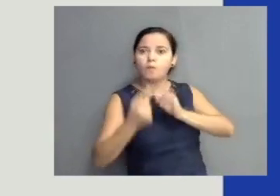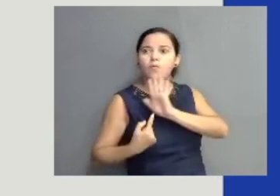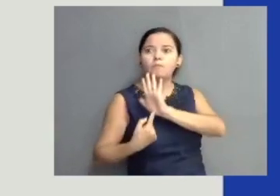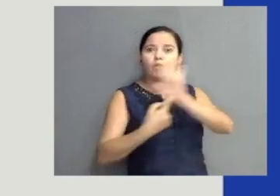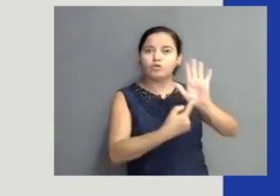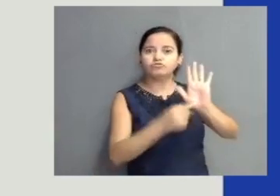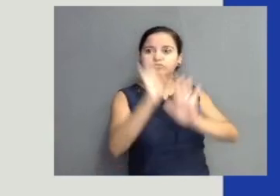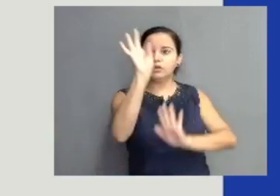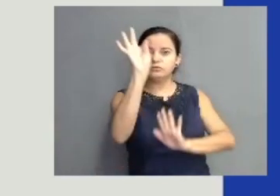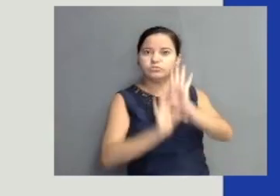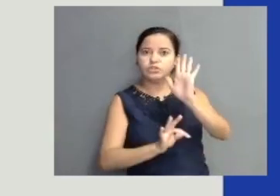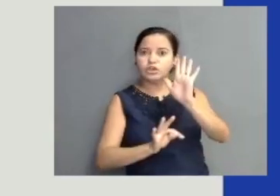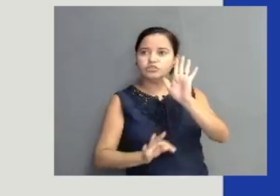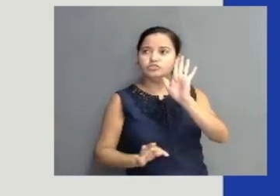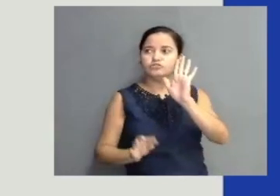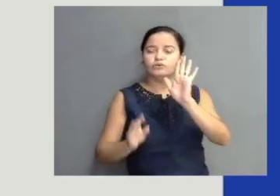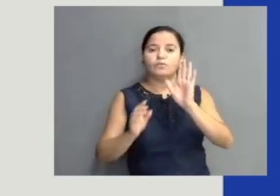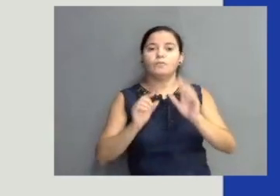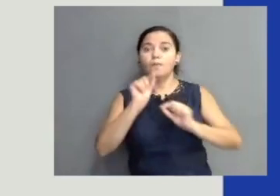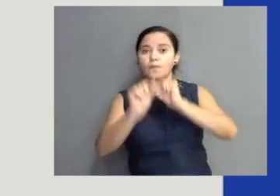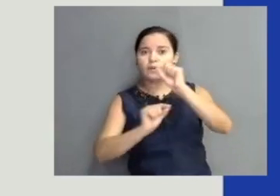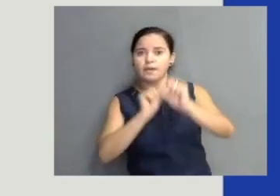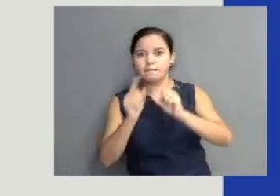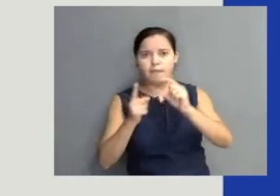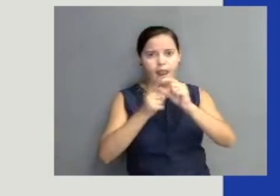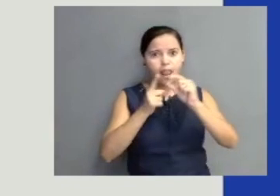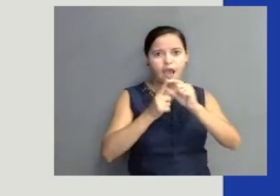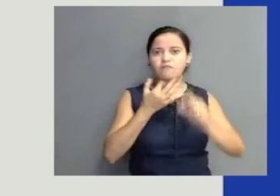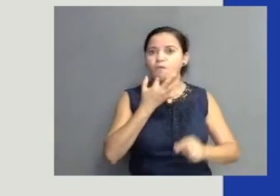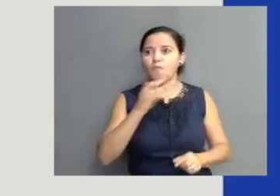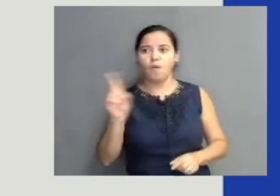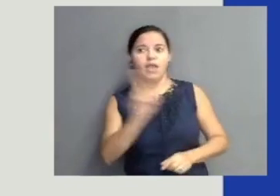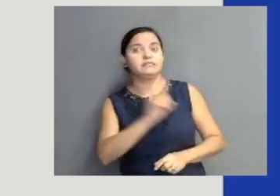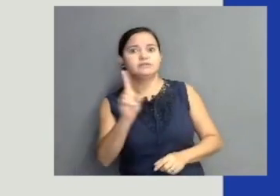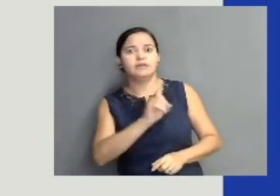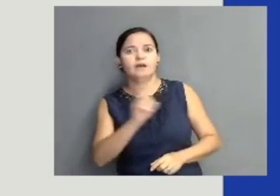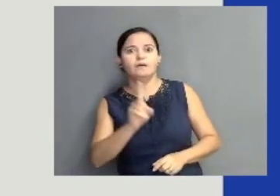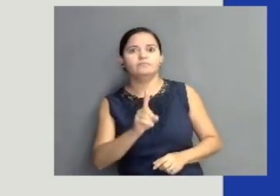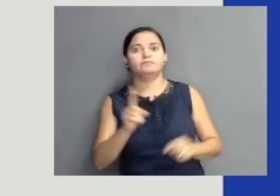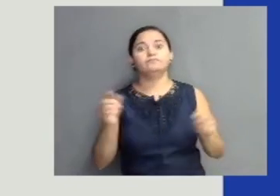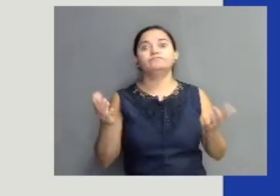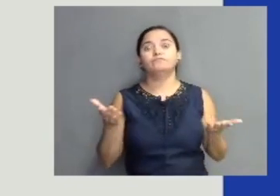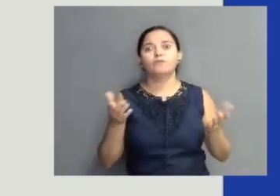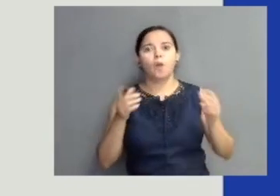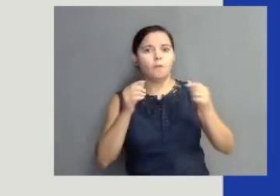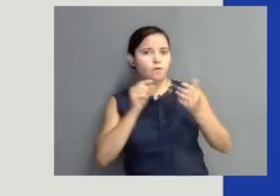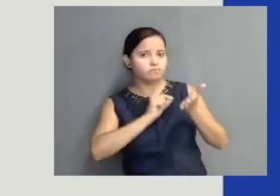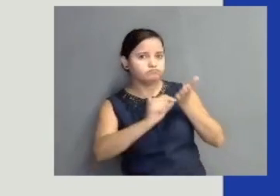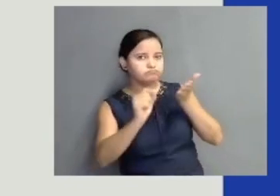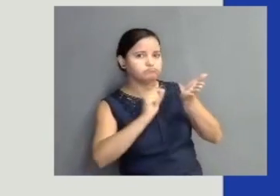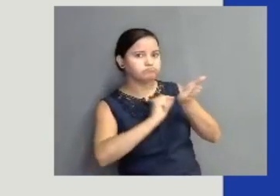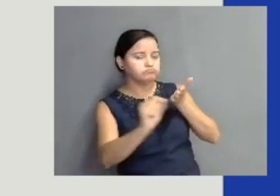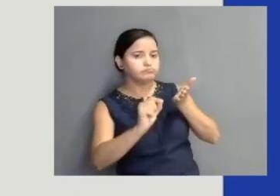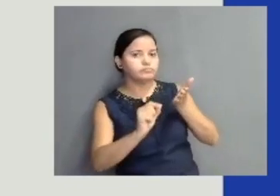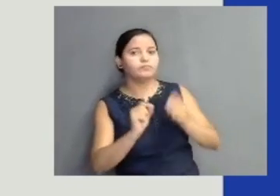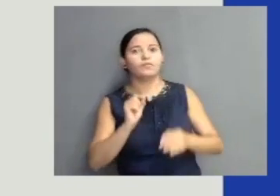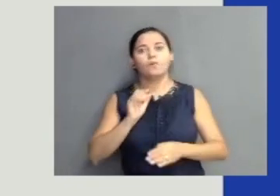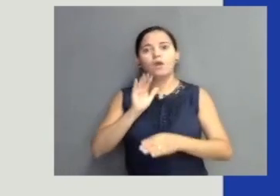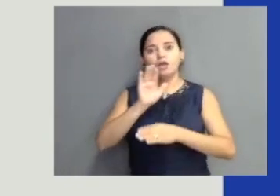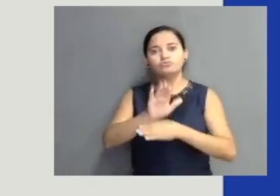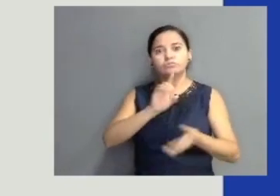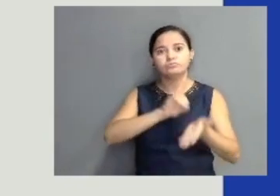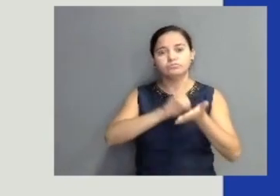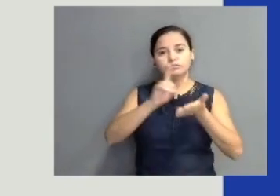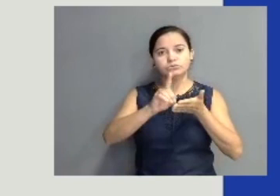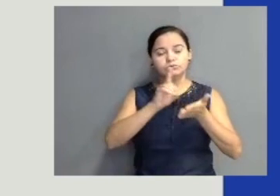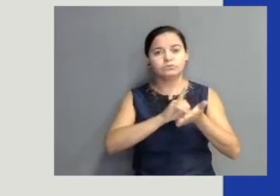ainda não conhece, tá certo? Esse é o primeiro passo, identificar essas palavras e destacá-las. Com a ajuda de um